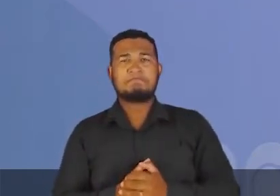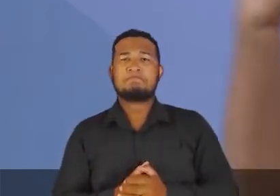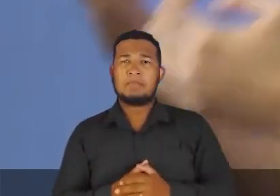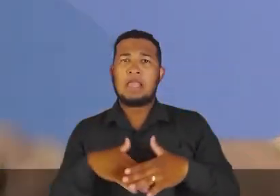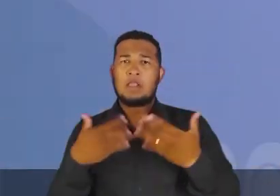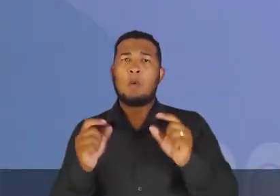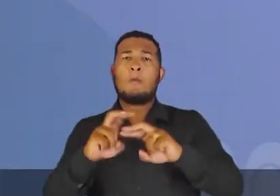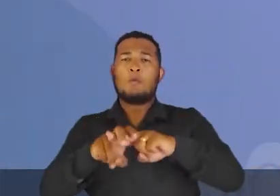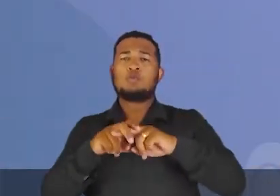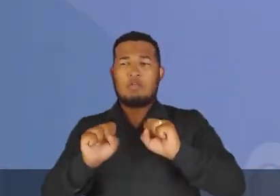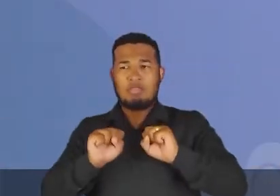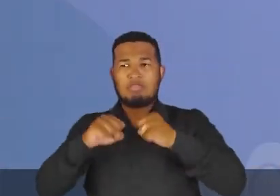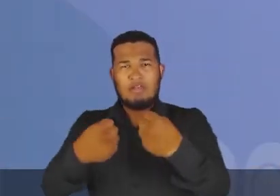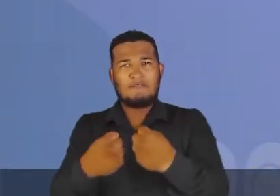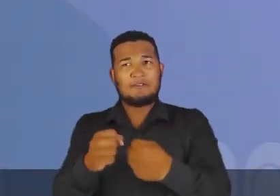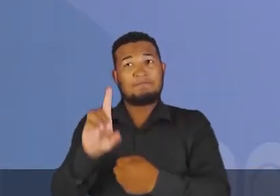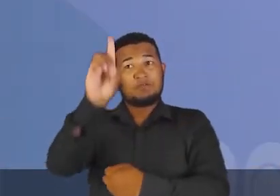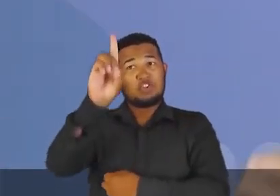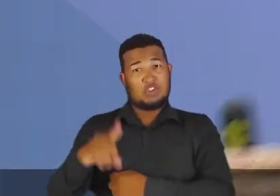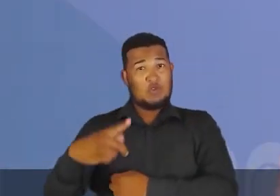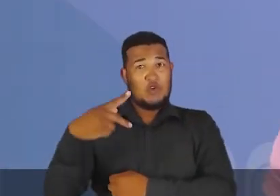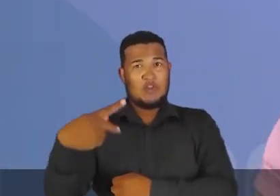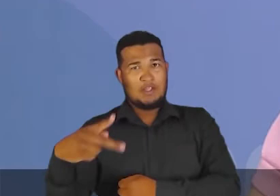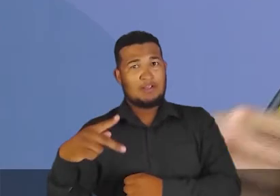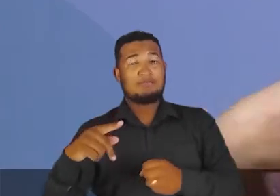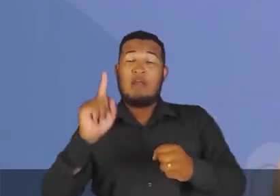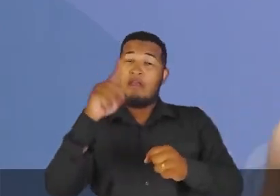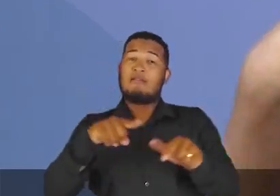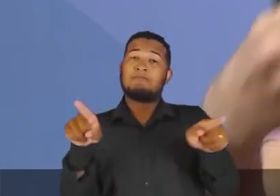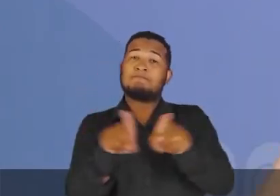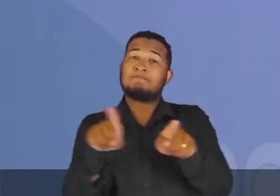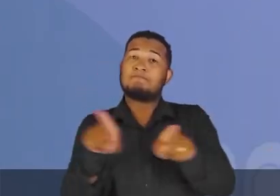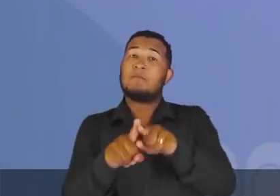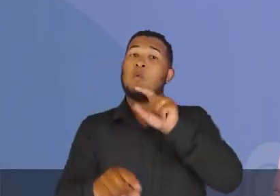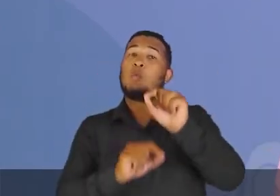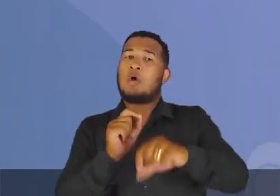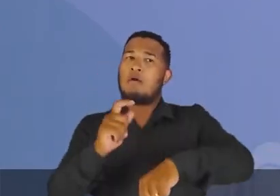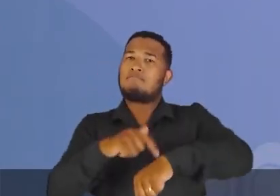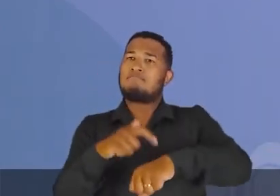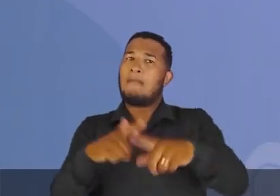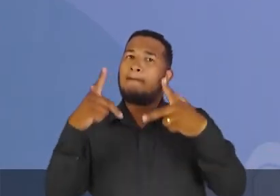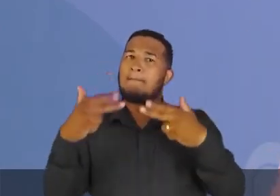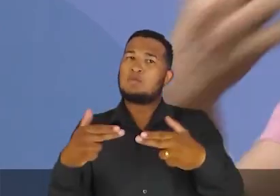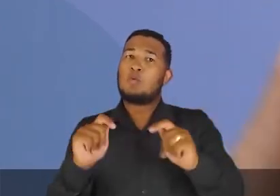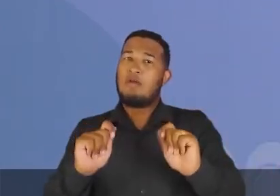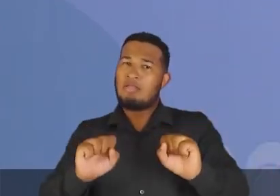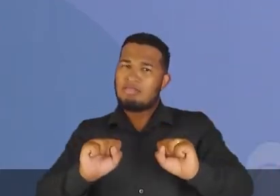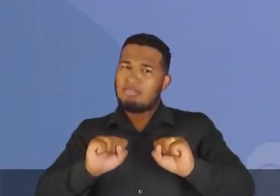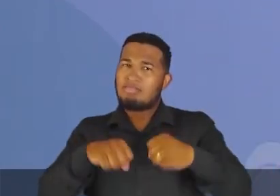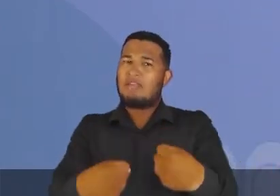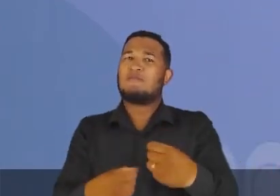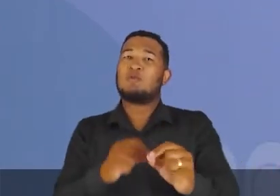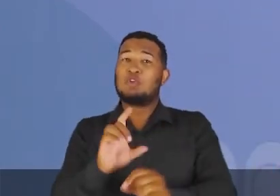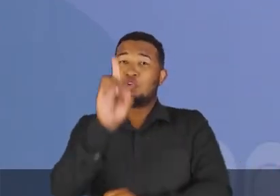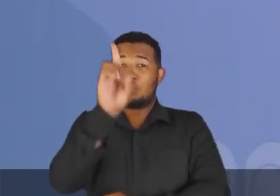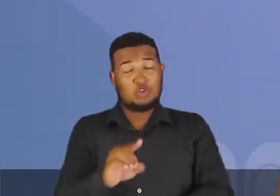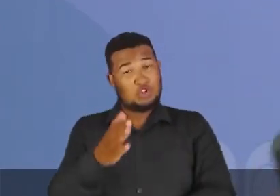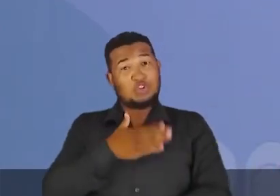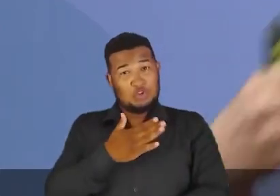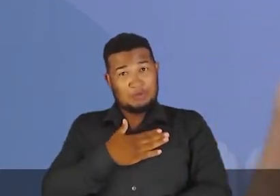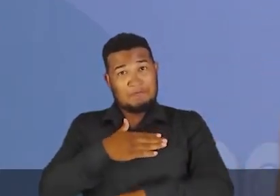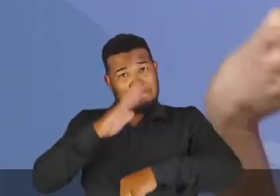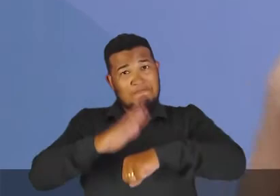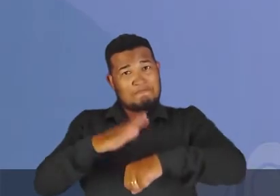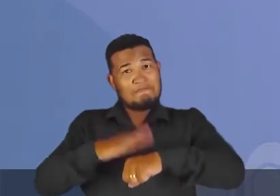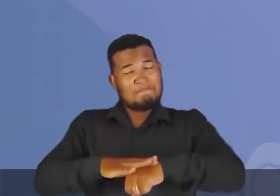defender o direito de uma outra pessoa é, ao mesmo tempo, defender o meu próprio direito, é